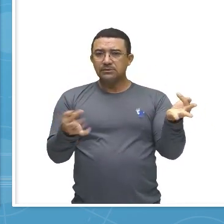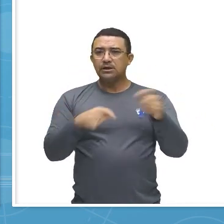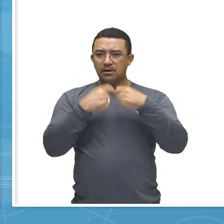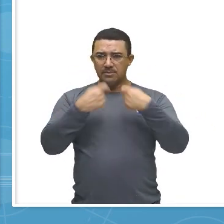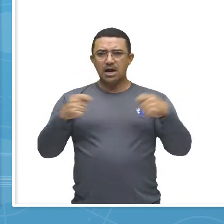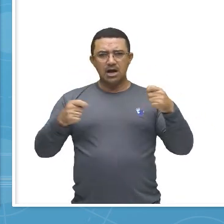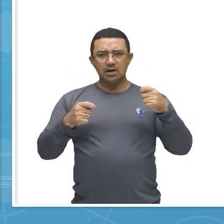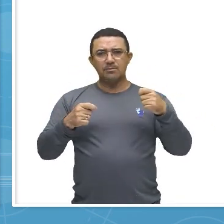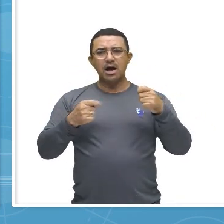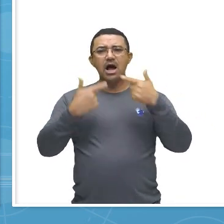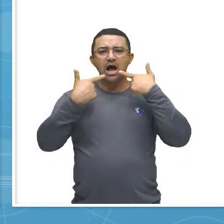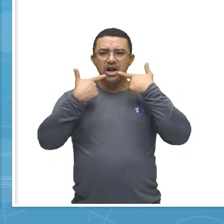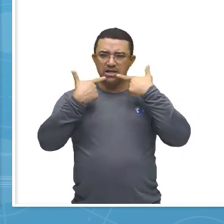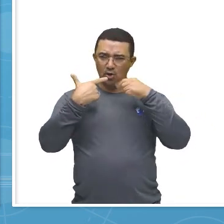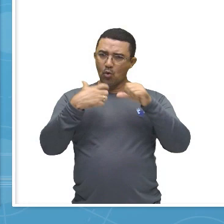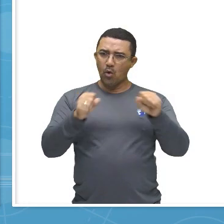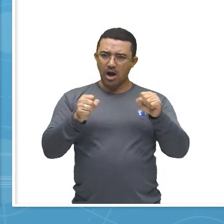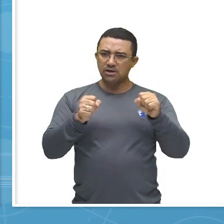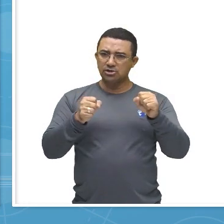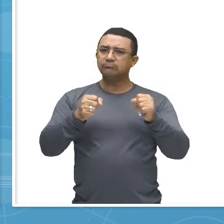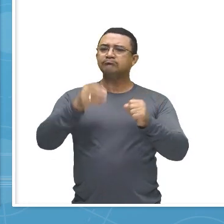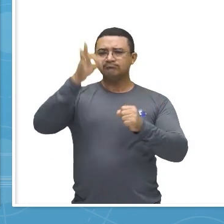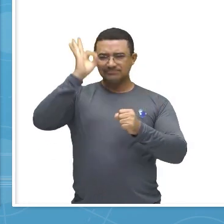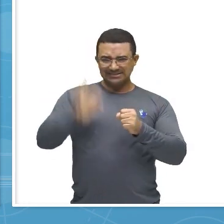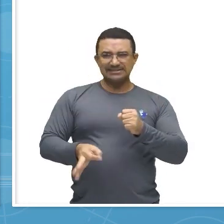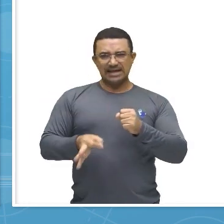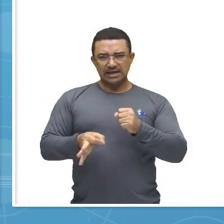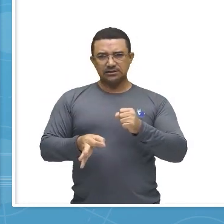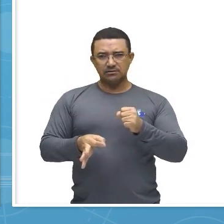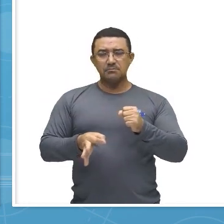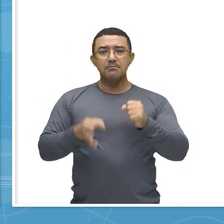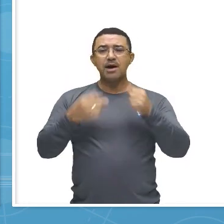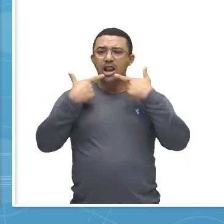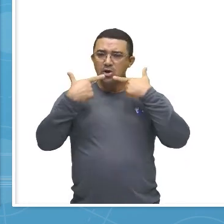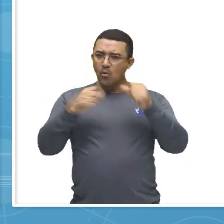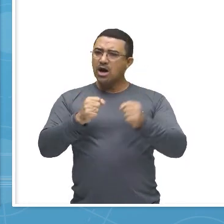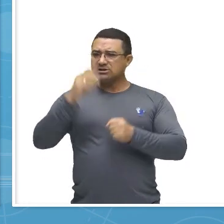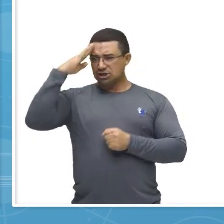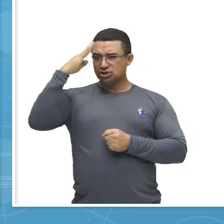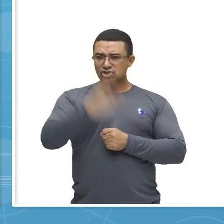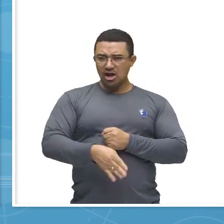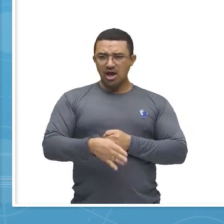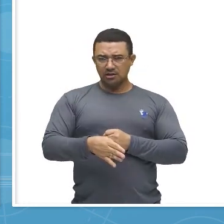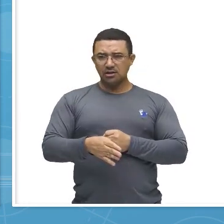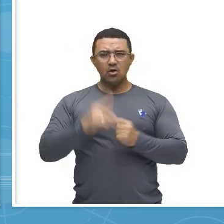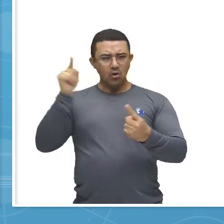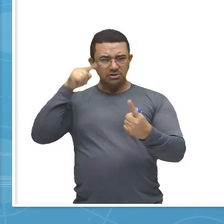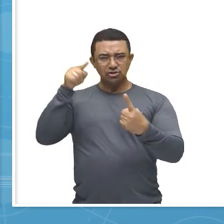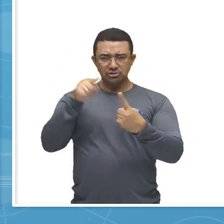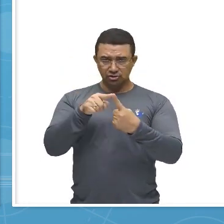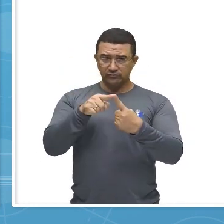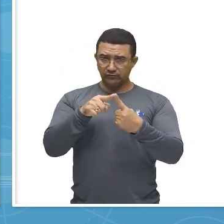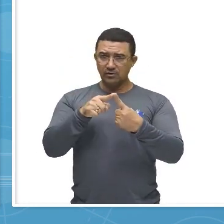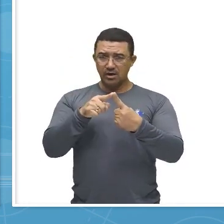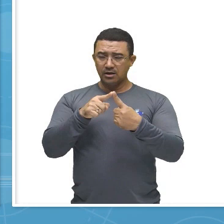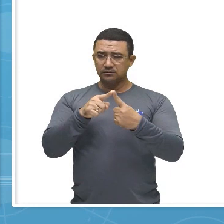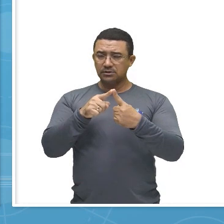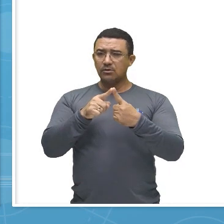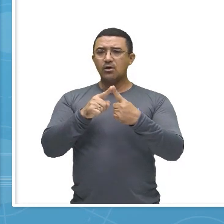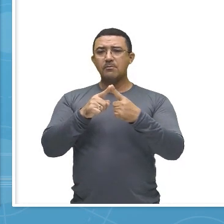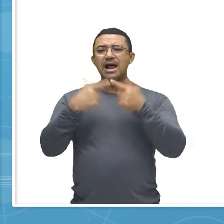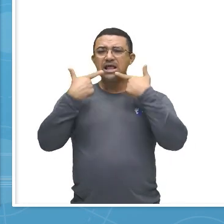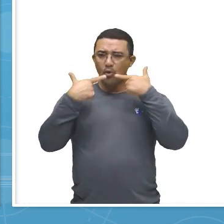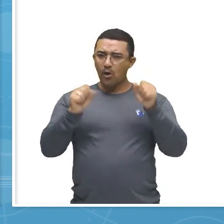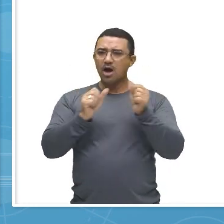ser curto, ser um texto curto, ele tem que ter uma linguagem simples, uma linguagem direta e objetiva, né? Falei aqui que é um texto